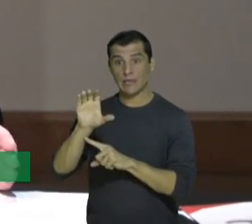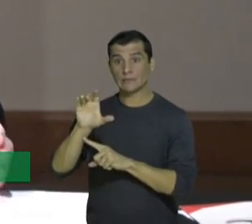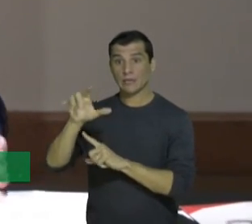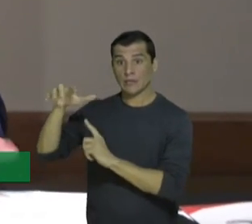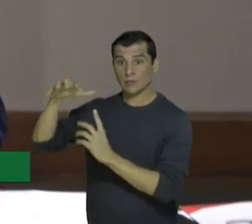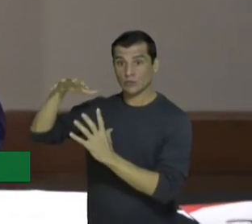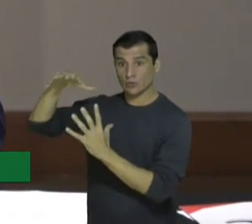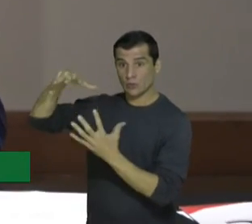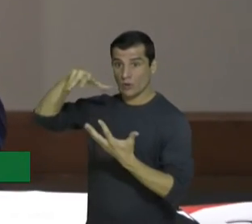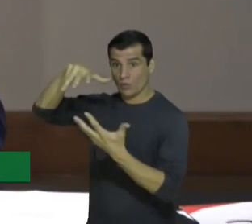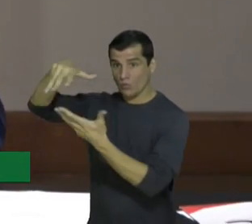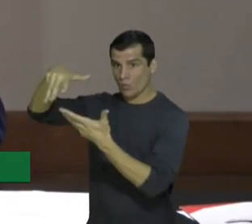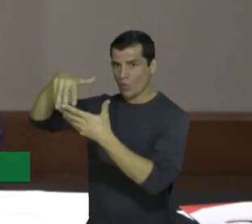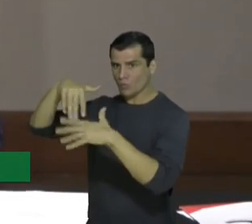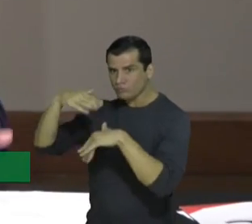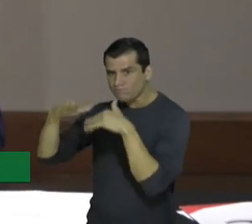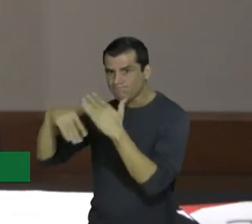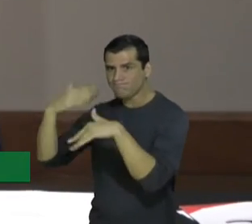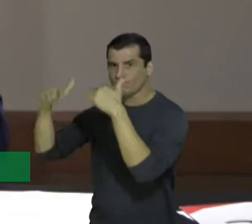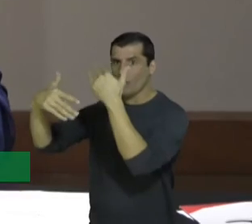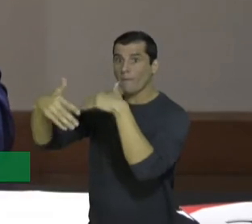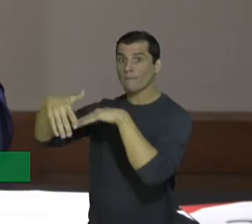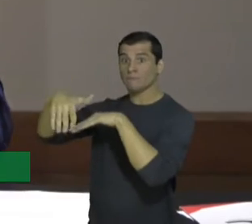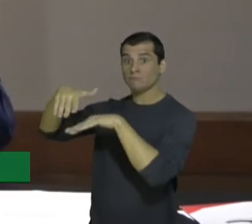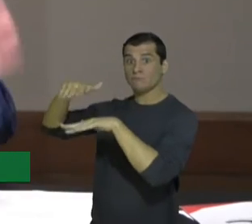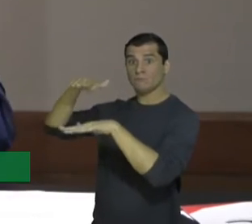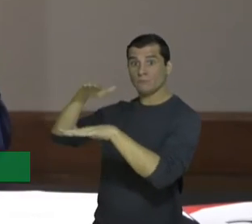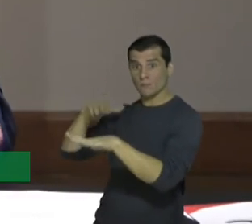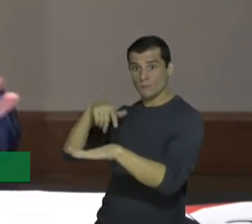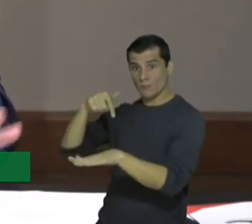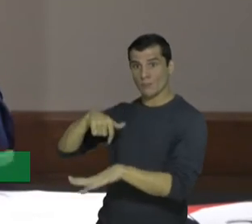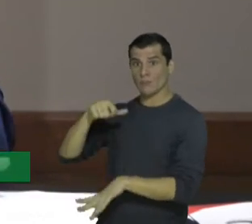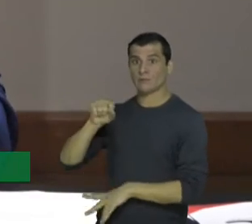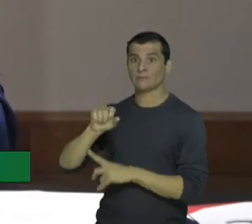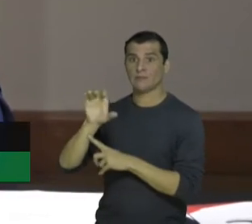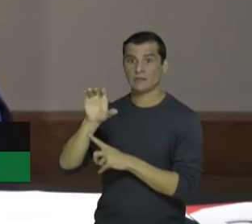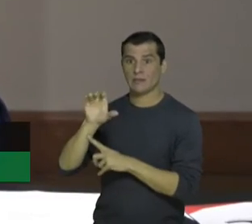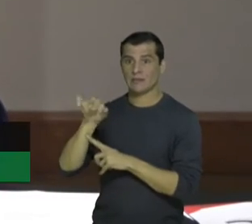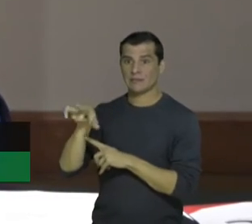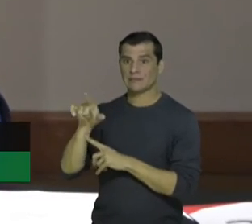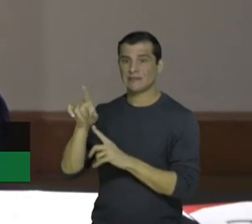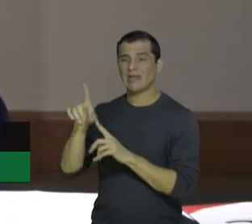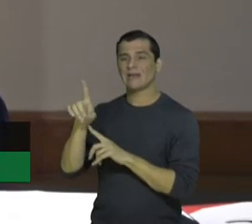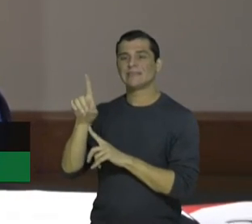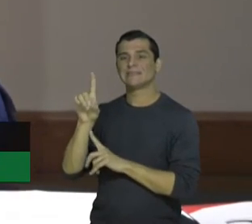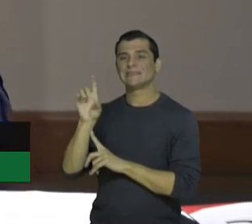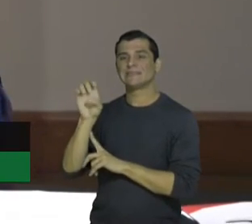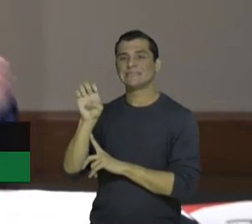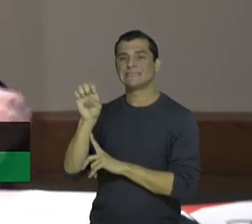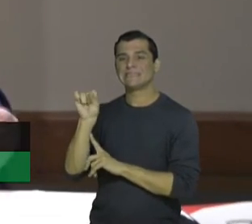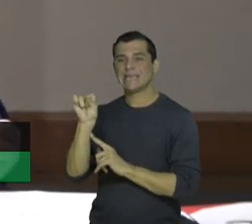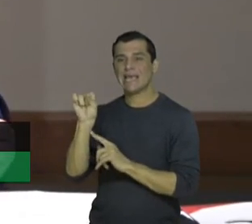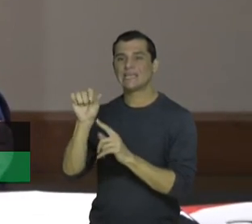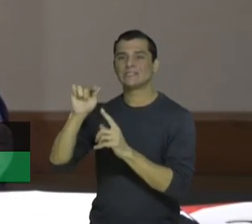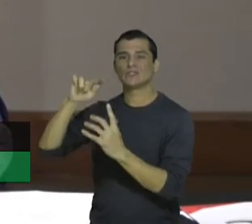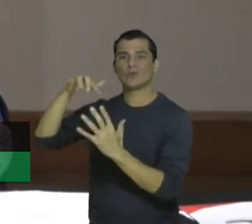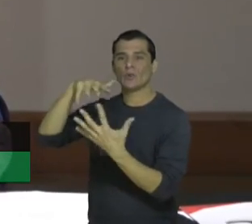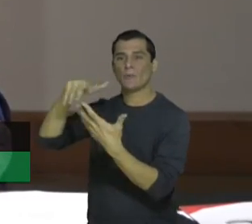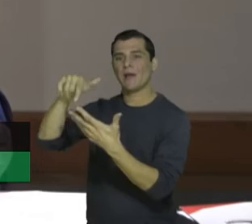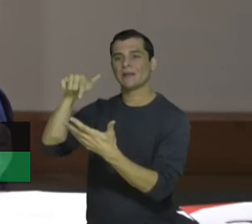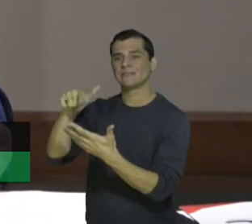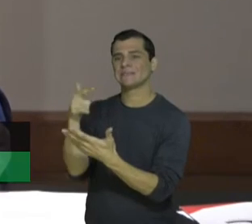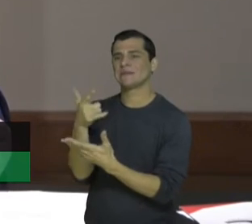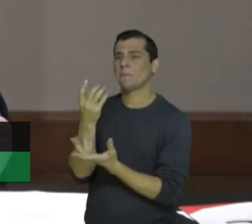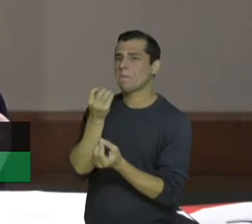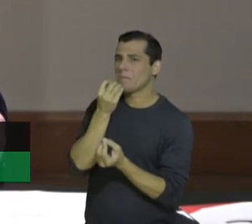globalização Você tem o termo desglobalização não me soa muito bem mas eh o que que eu enxergo a partir disso